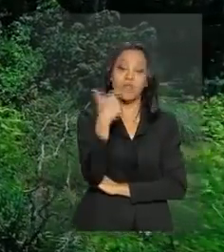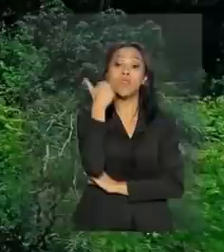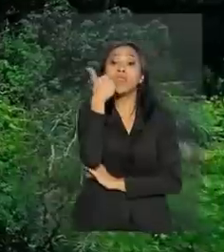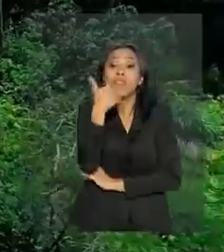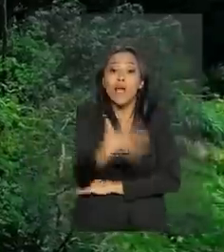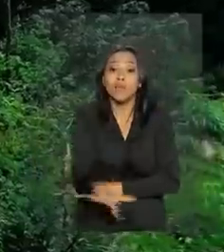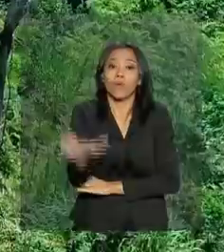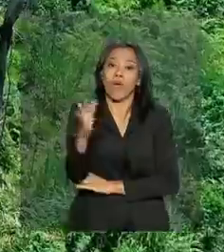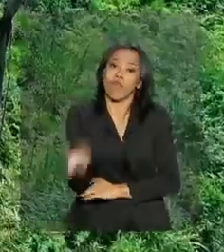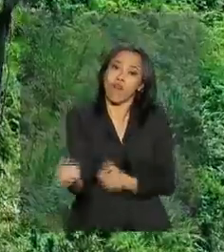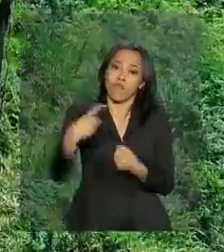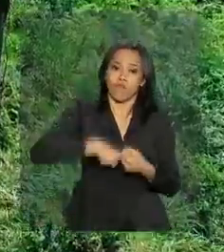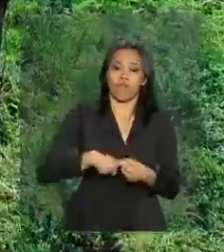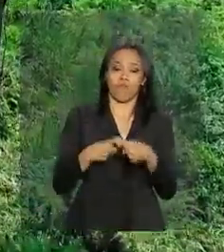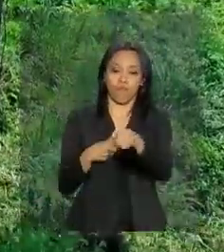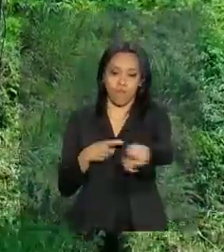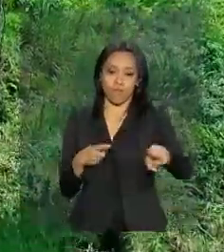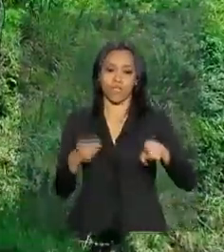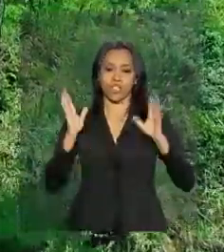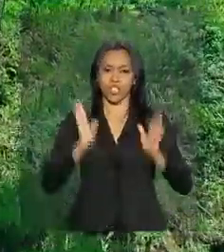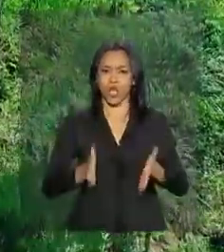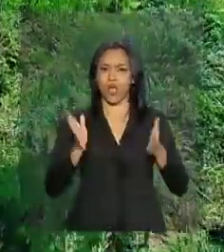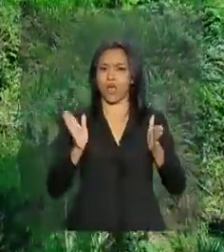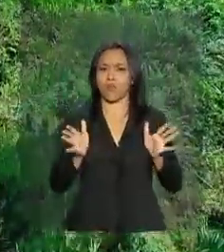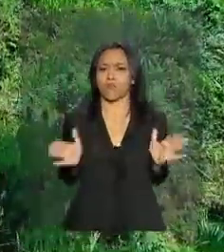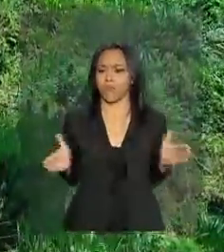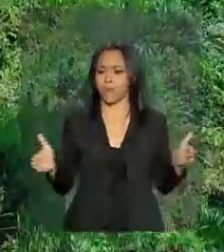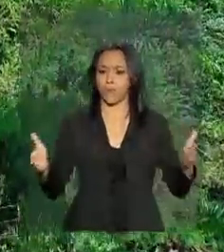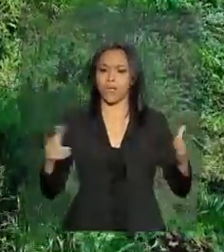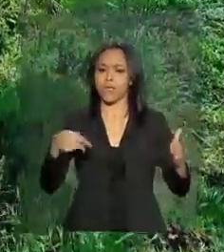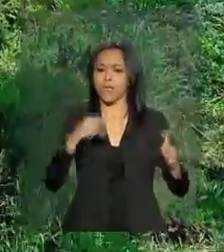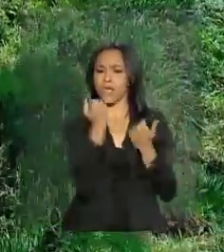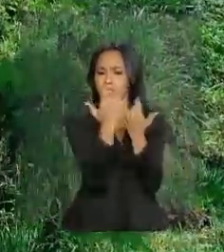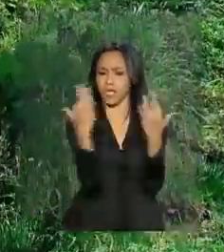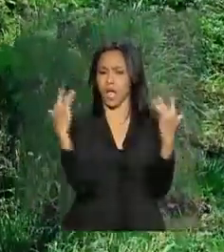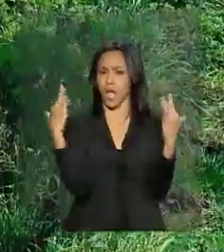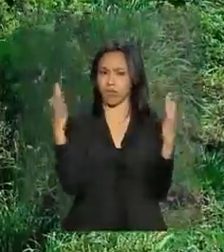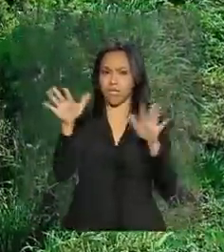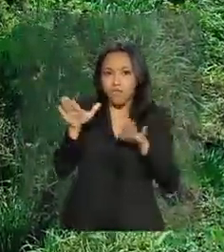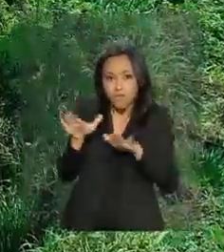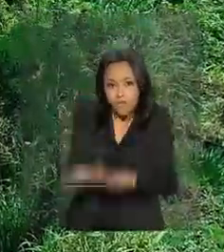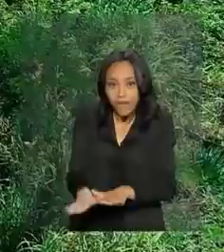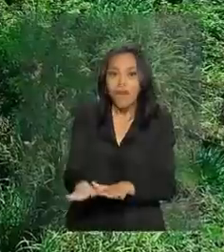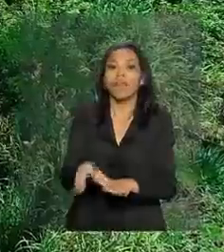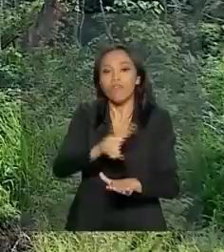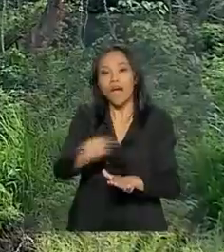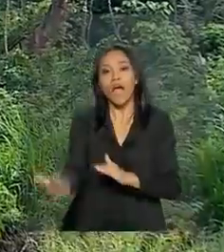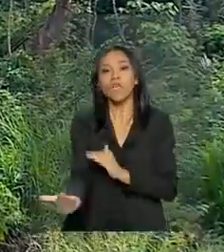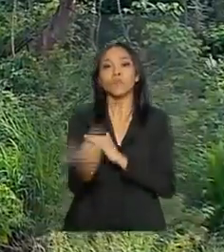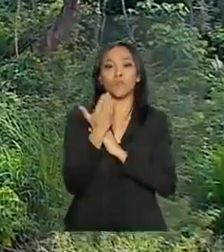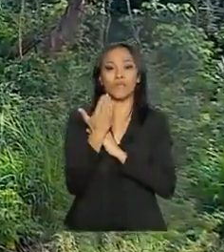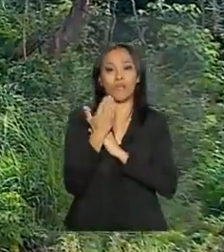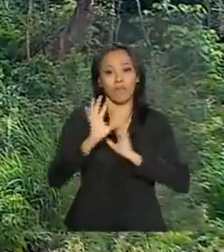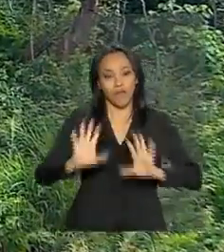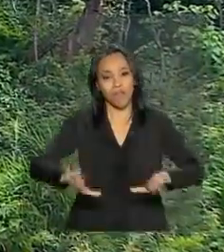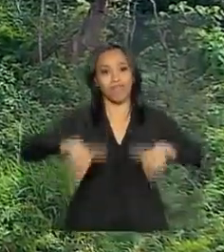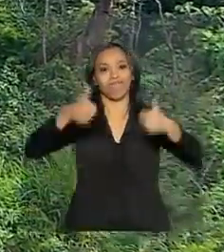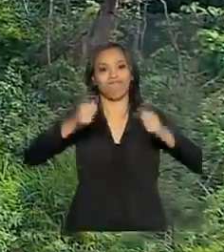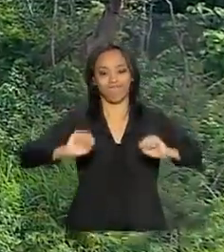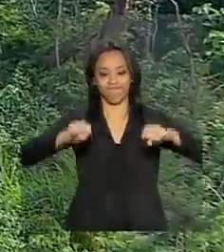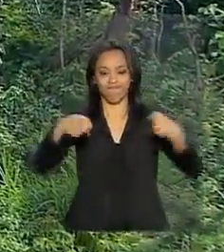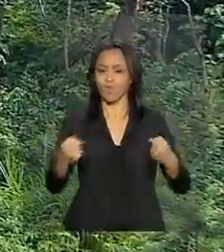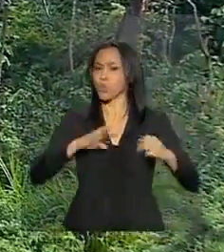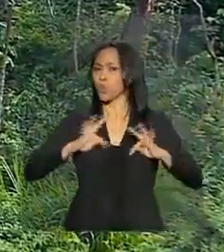da vegetação. A área foi cercada e as árvores que resistiram vão ajudar na regeneração. Todo o processo